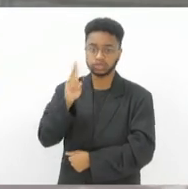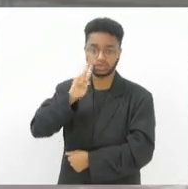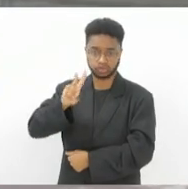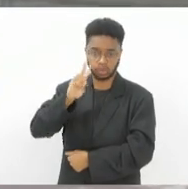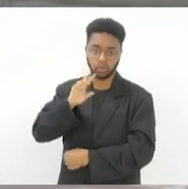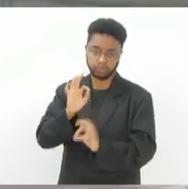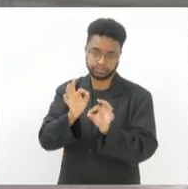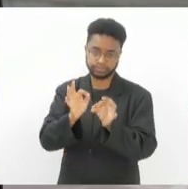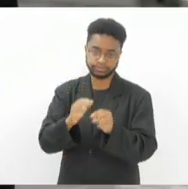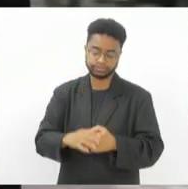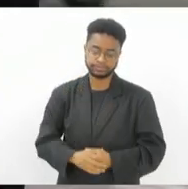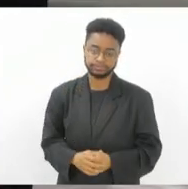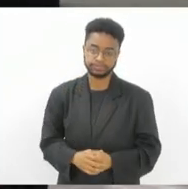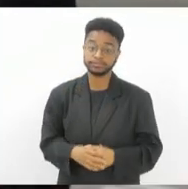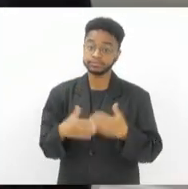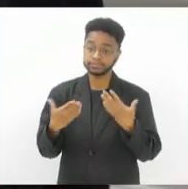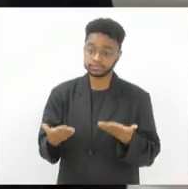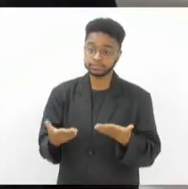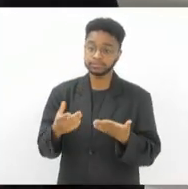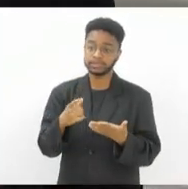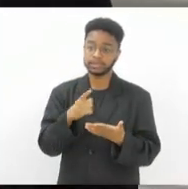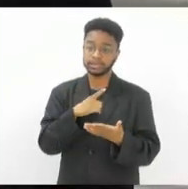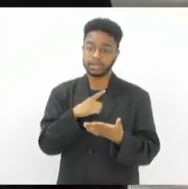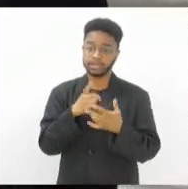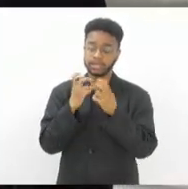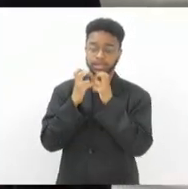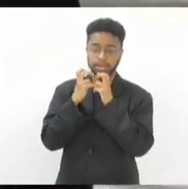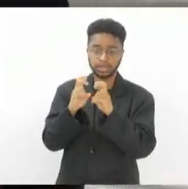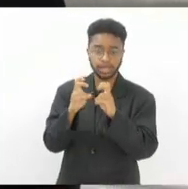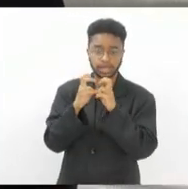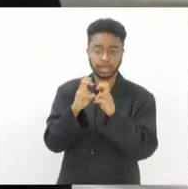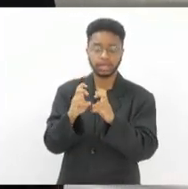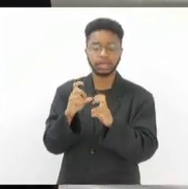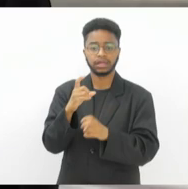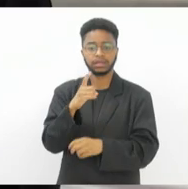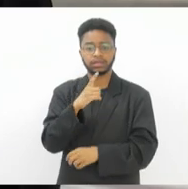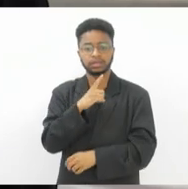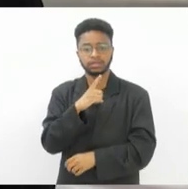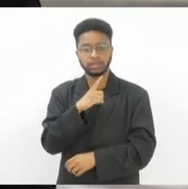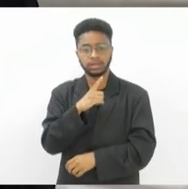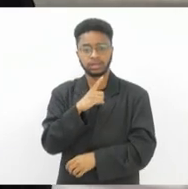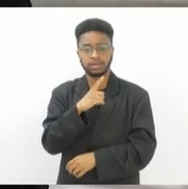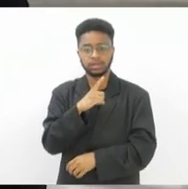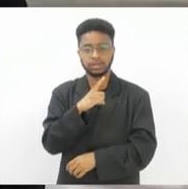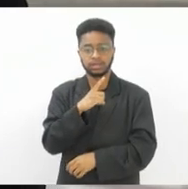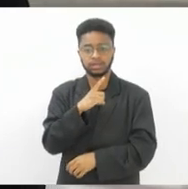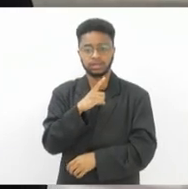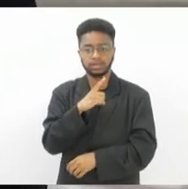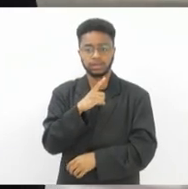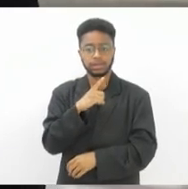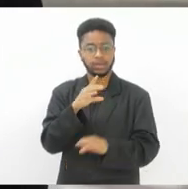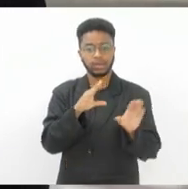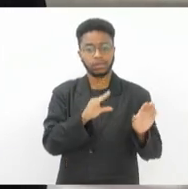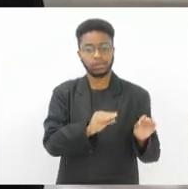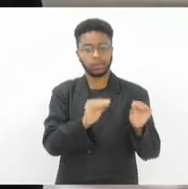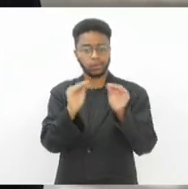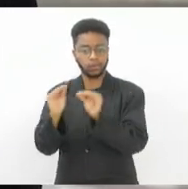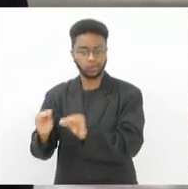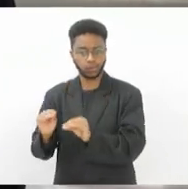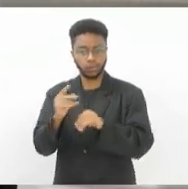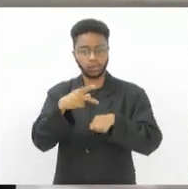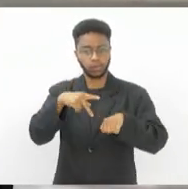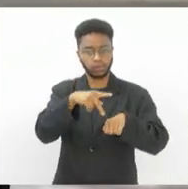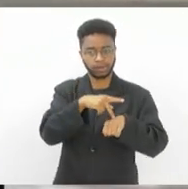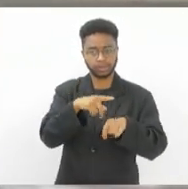né? Então, teve trem, teve a saída da Romanha, né?